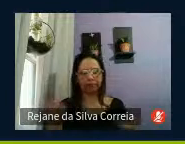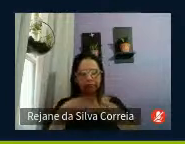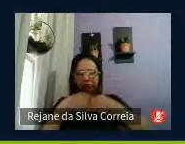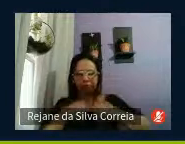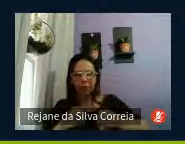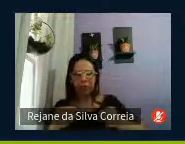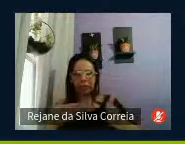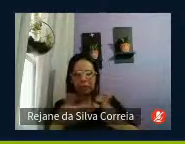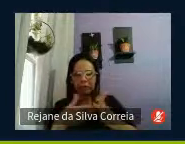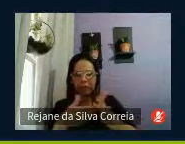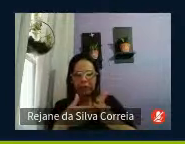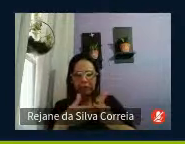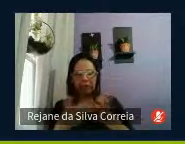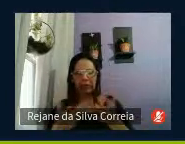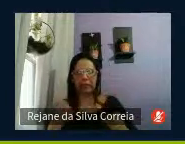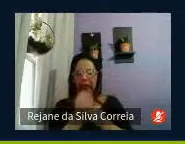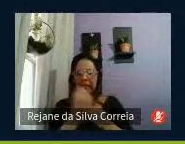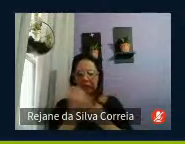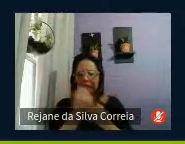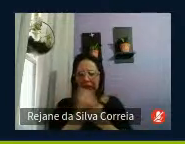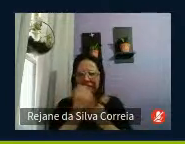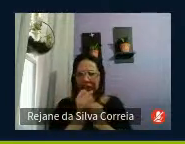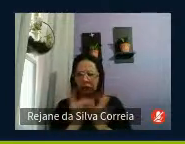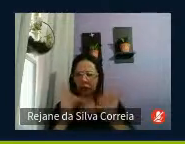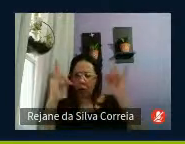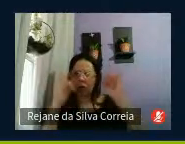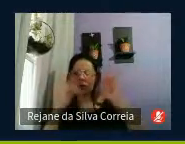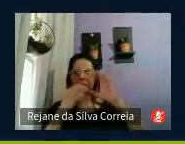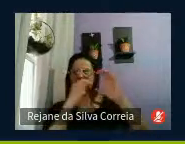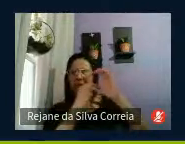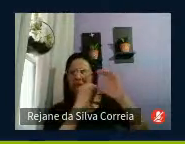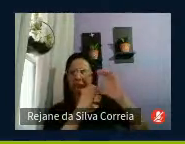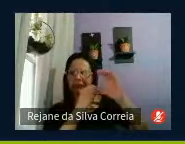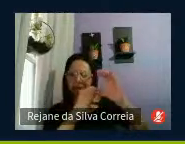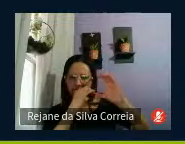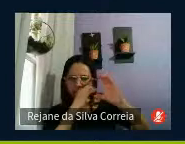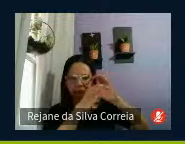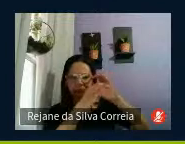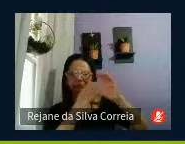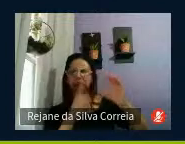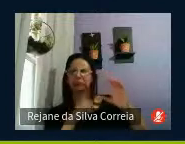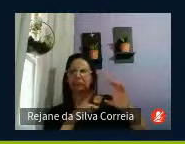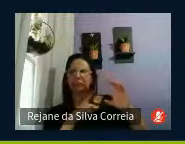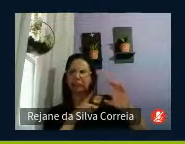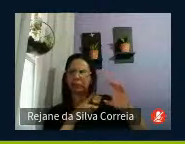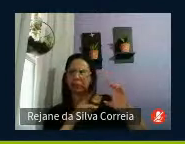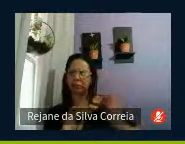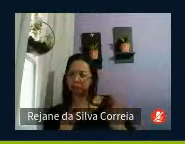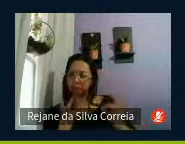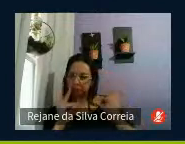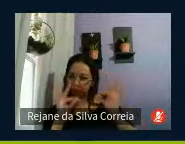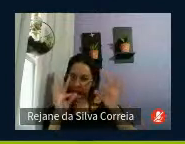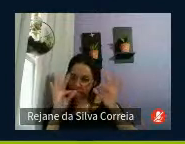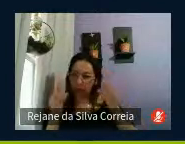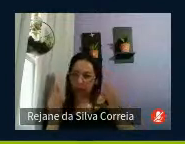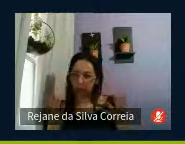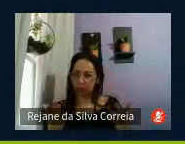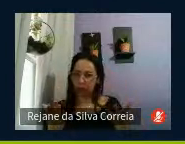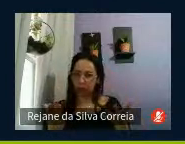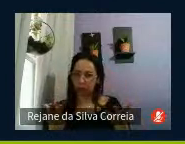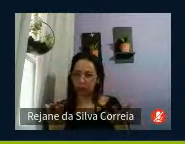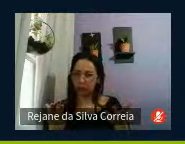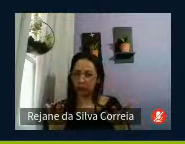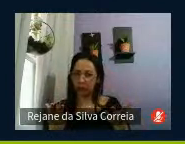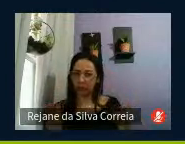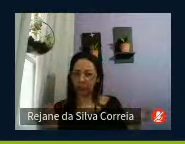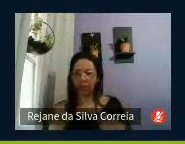Quebra de barreiras arquitetônicas, comunicacionais e atitudinais, tecnológicas também. Por quê? Porque